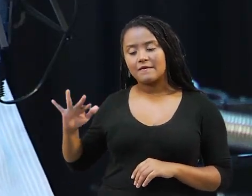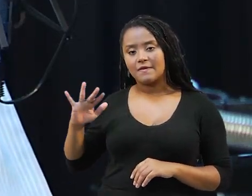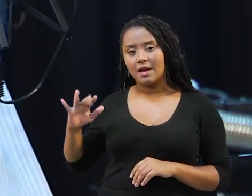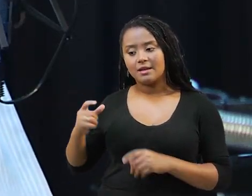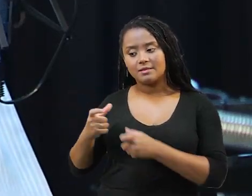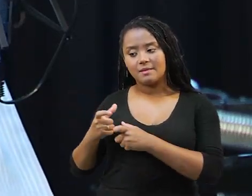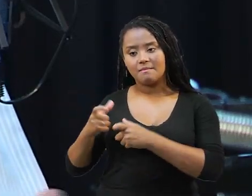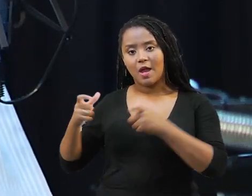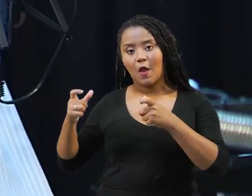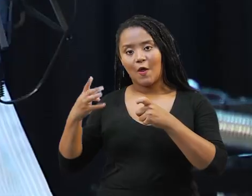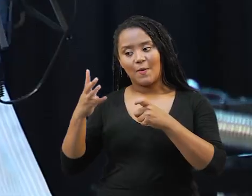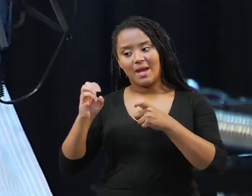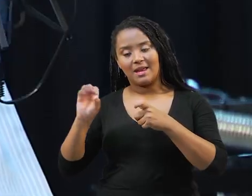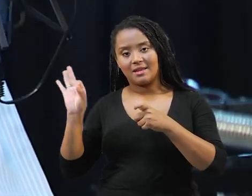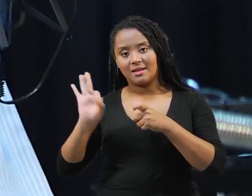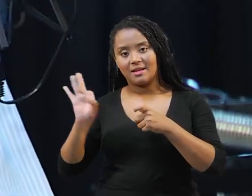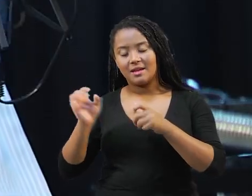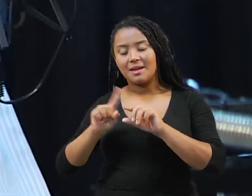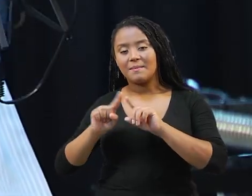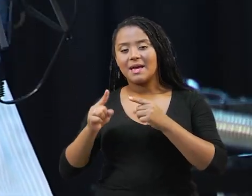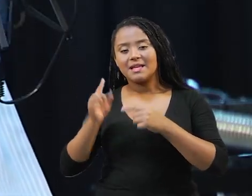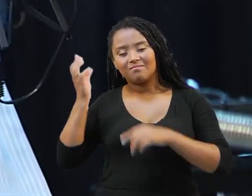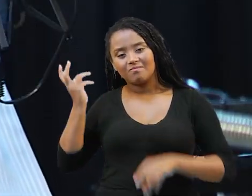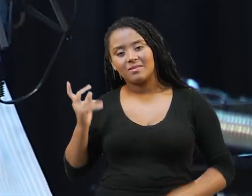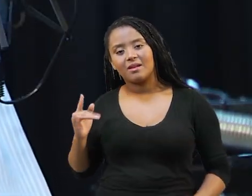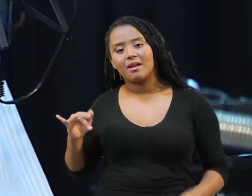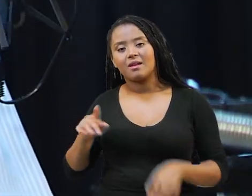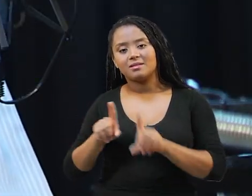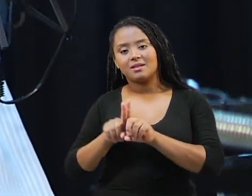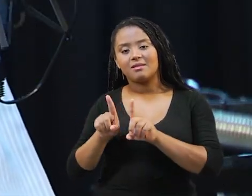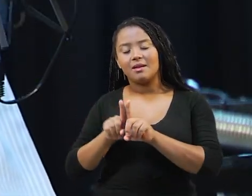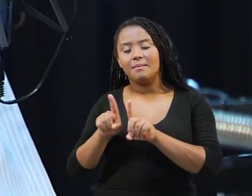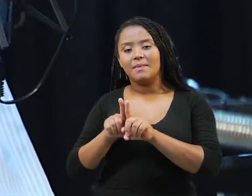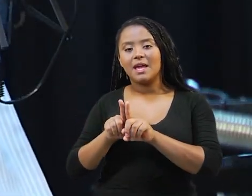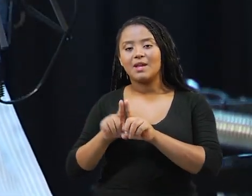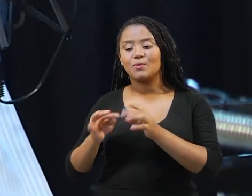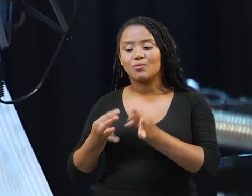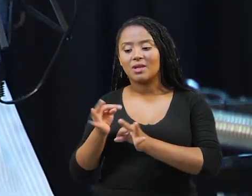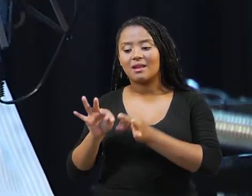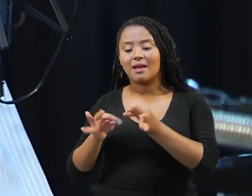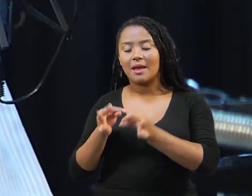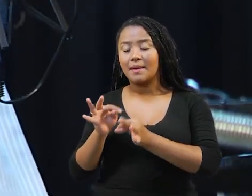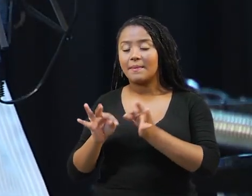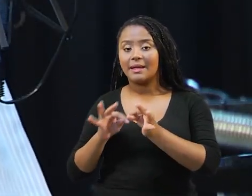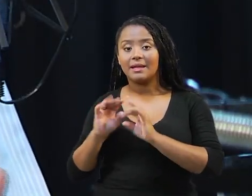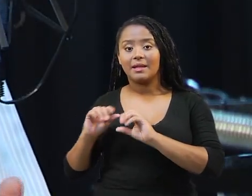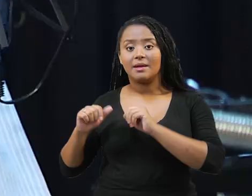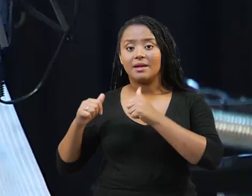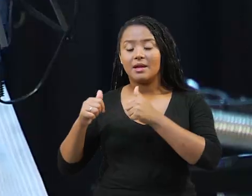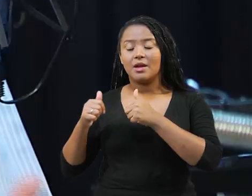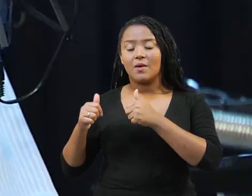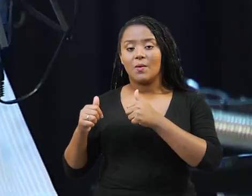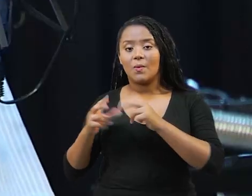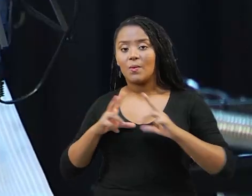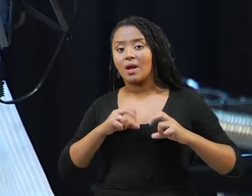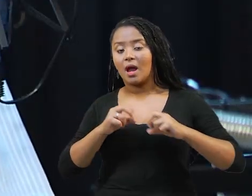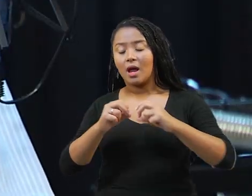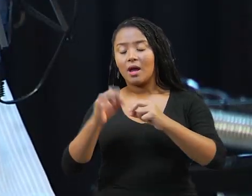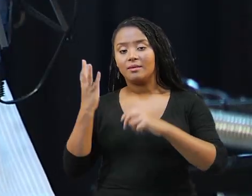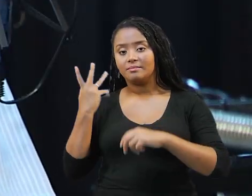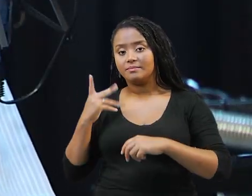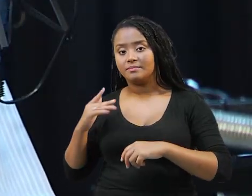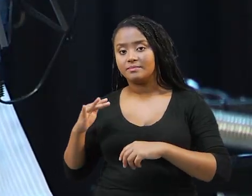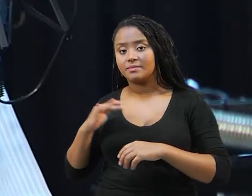tem um peso maior, 40%. A infância também responde melhor aos tratamentos. Então, o câncer na infância ele é muito mais